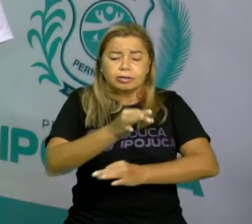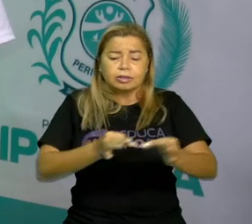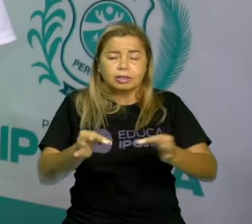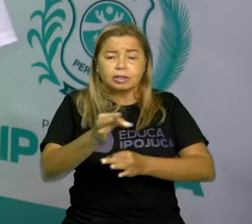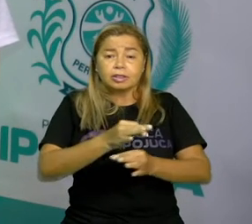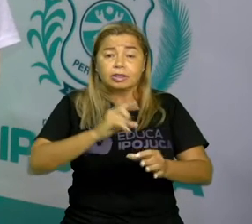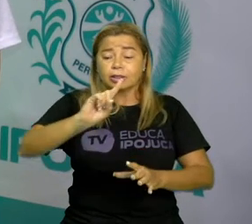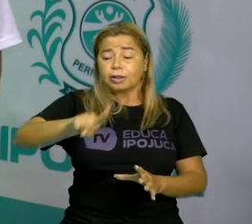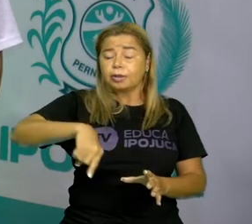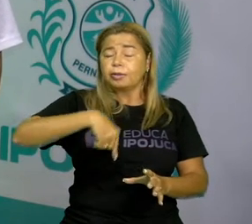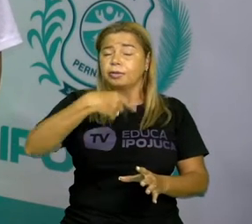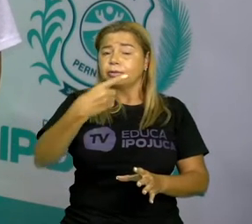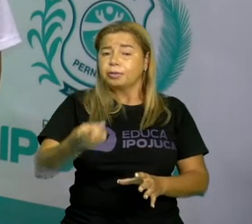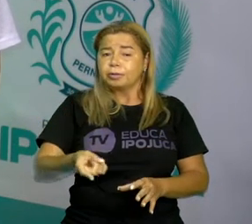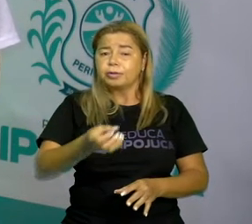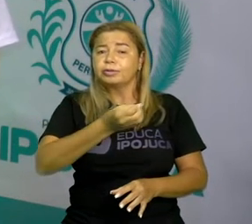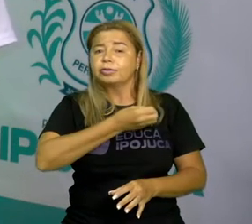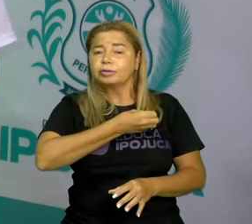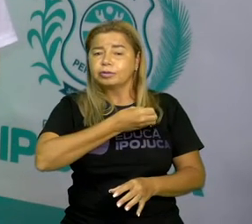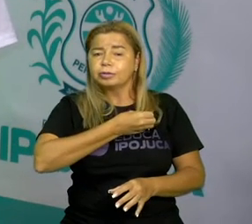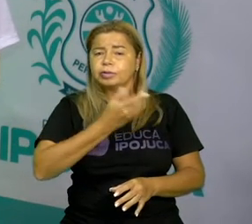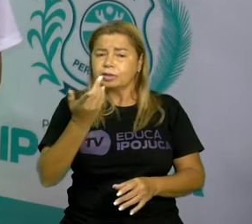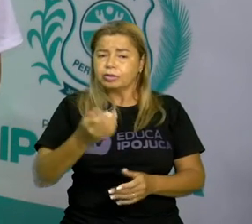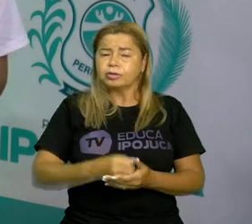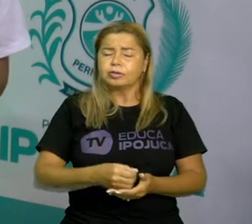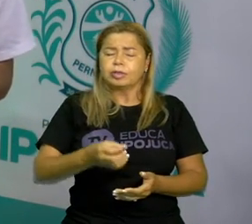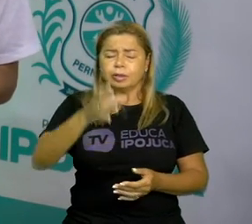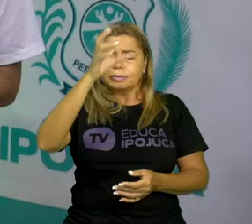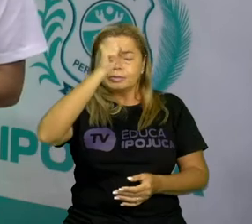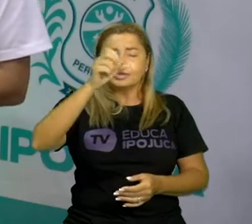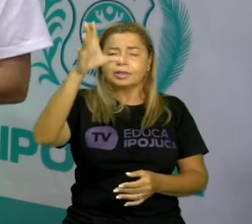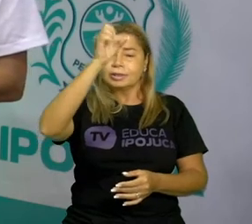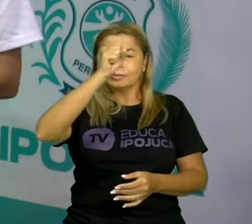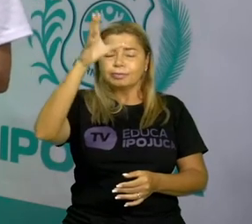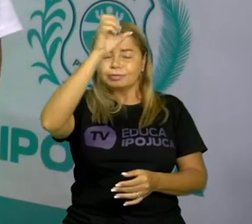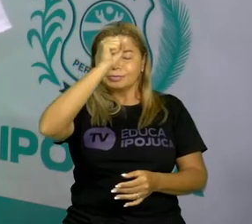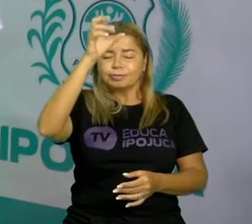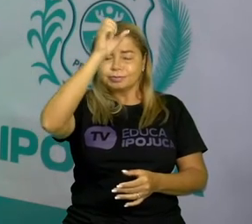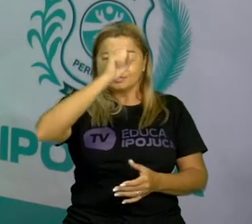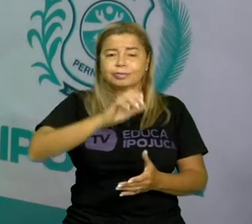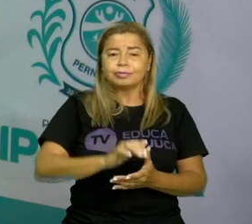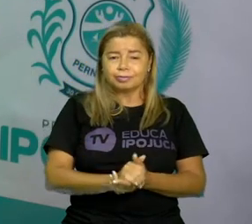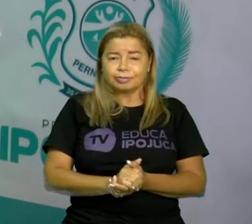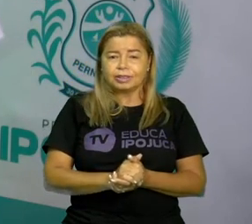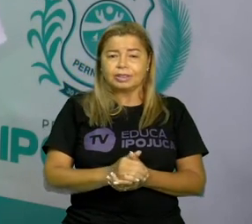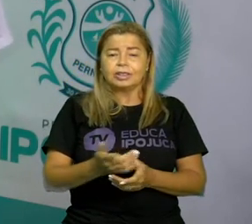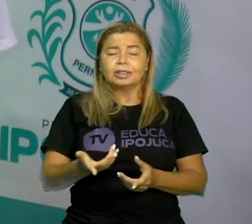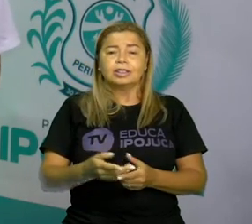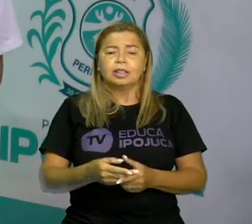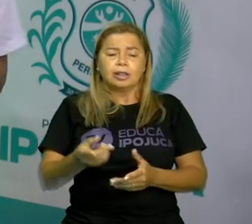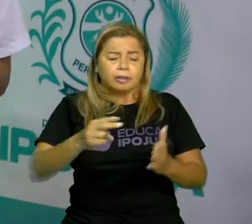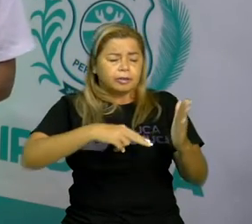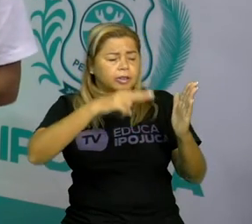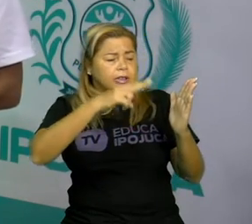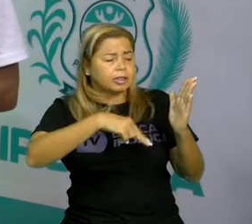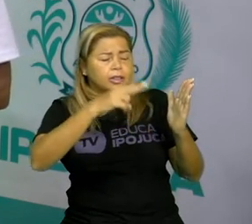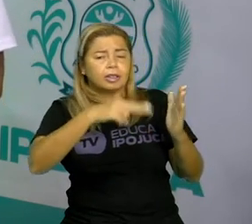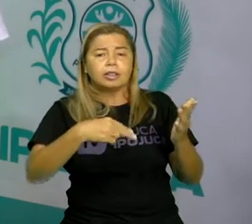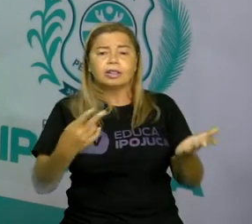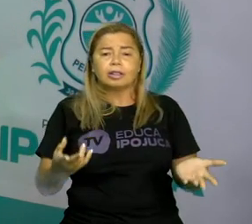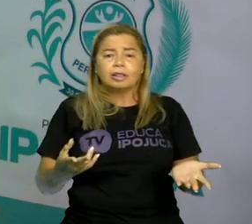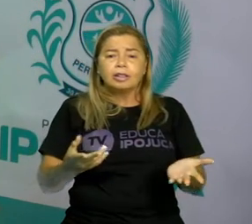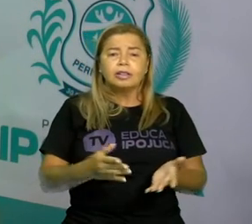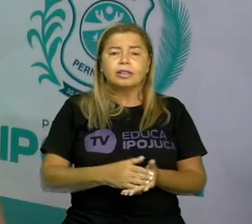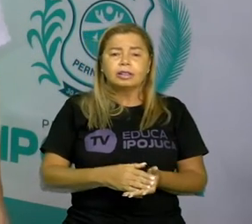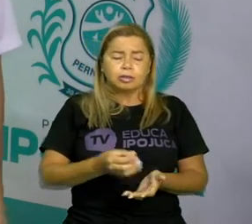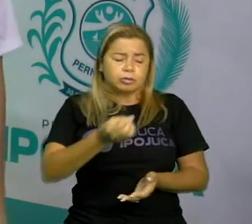sequências de números, porque você vai aprendendo cada vez mais. Faz a decomposição, faz a leitura em voz alta,